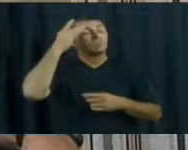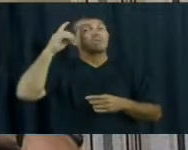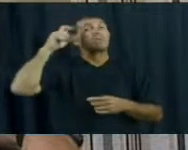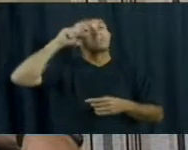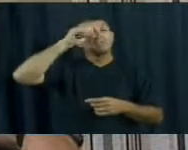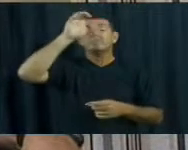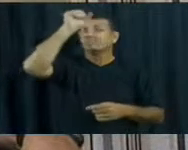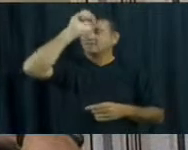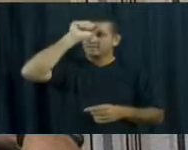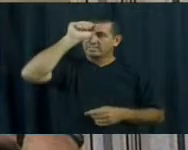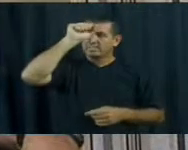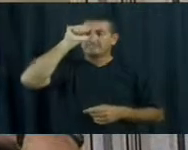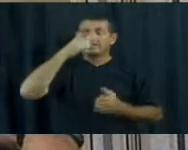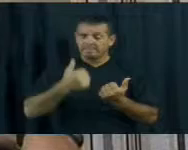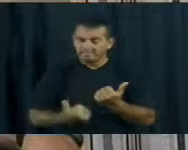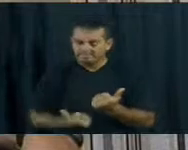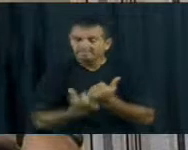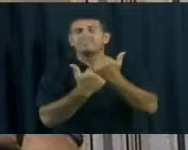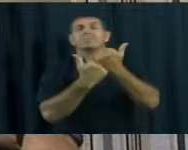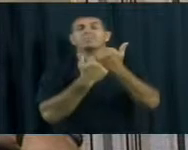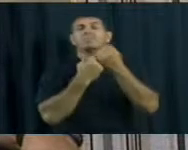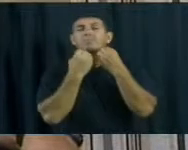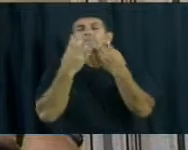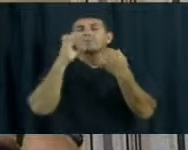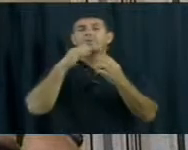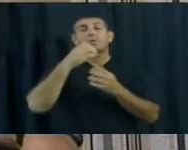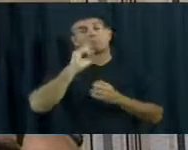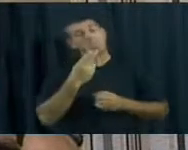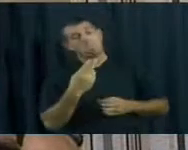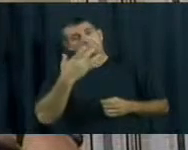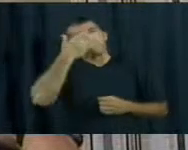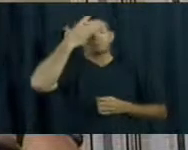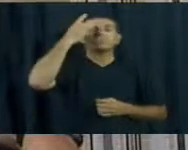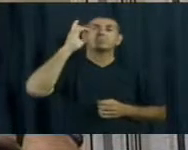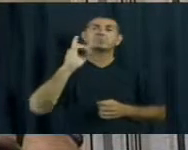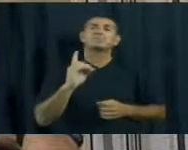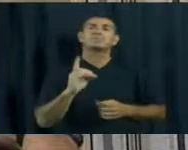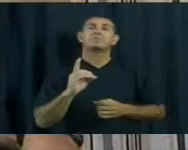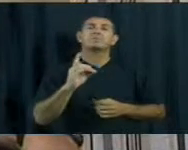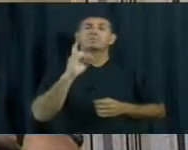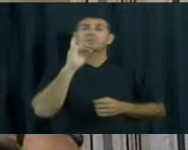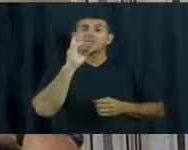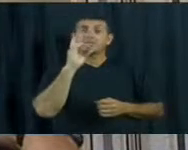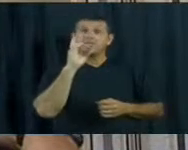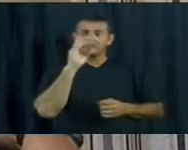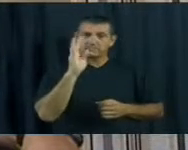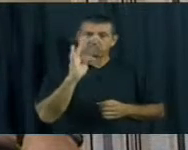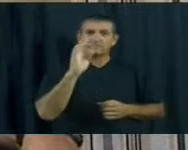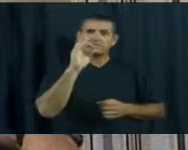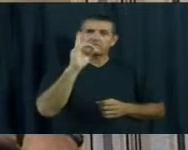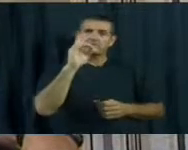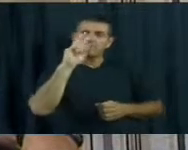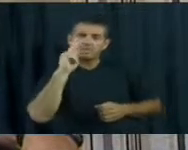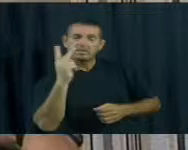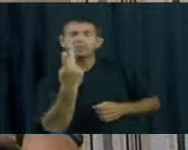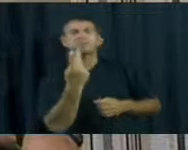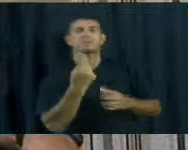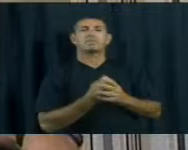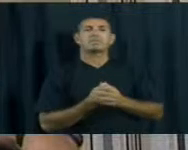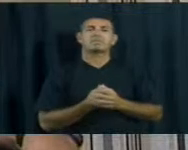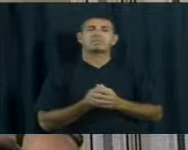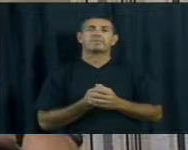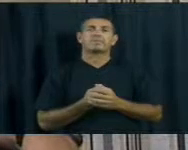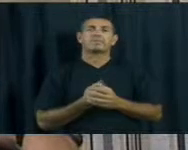aprendizado. Ou seja, crianças com deficiência, ou crianças que têm TDAH, e que muitas das vezes, e